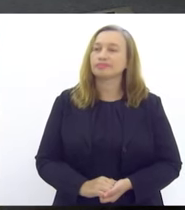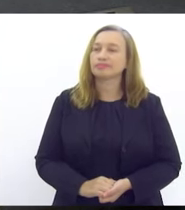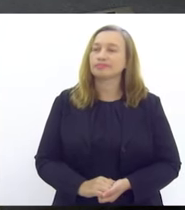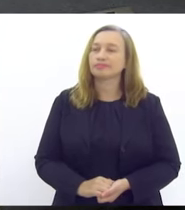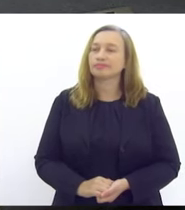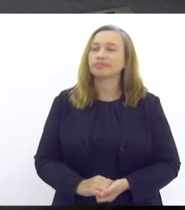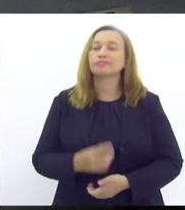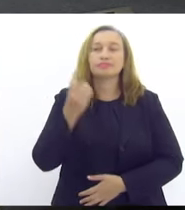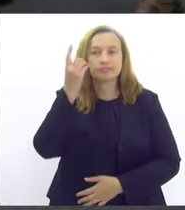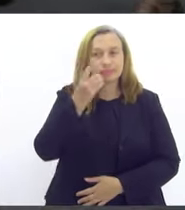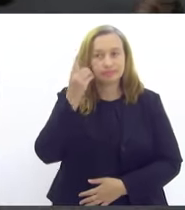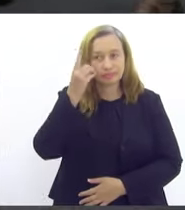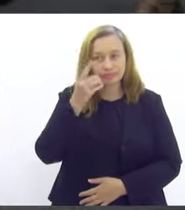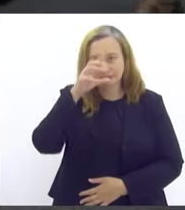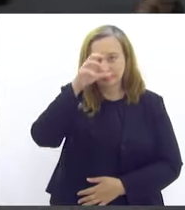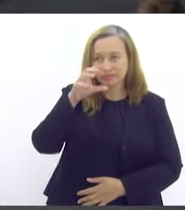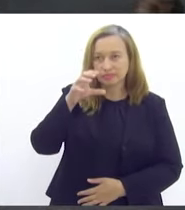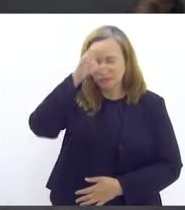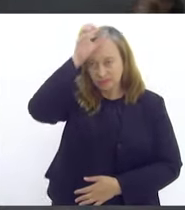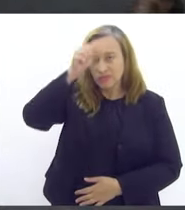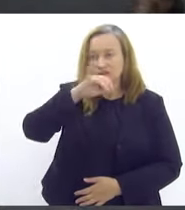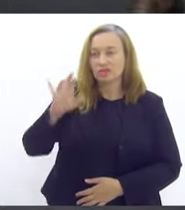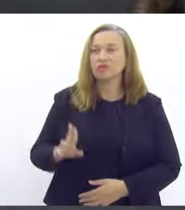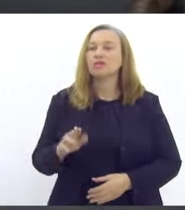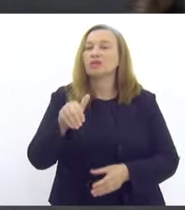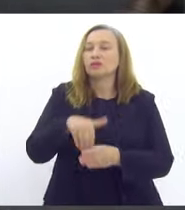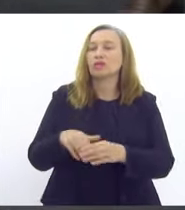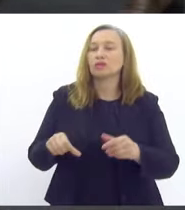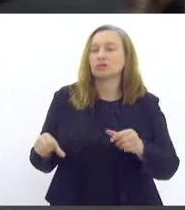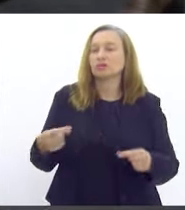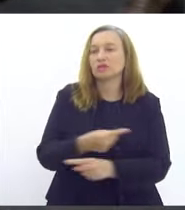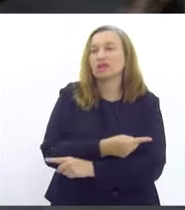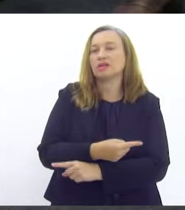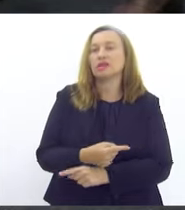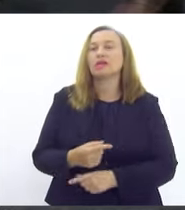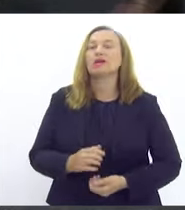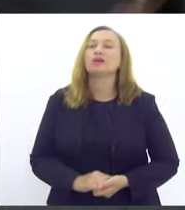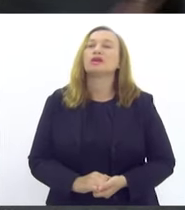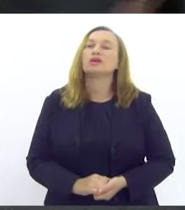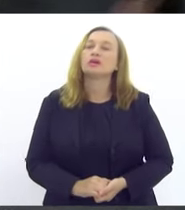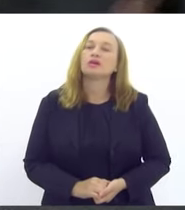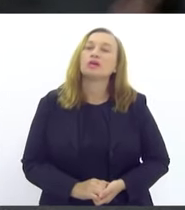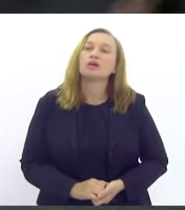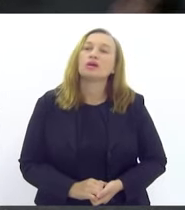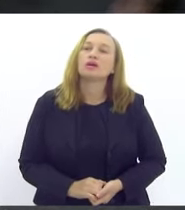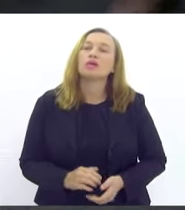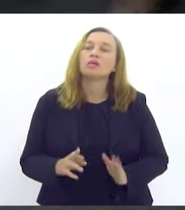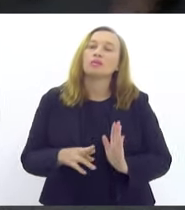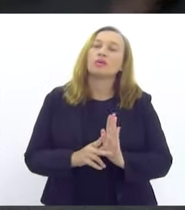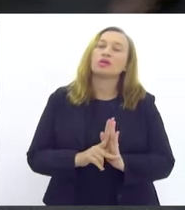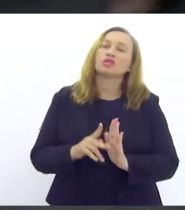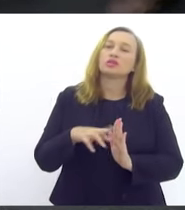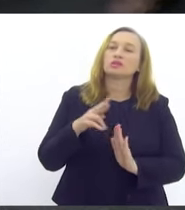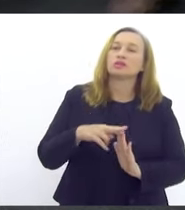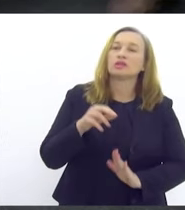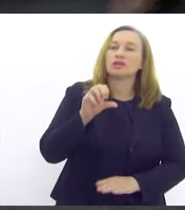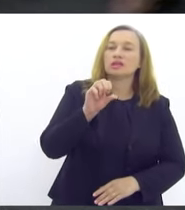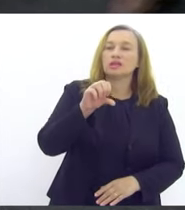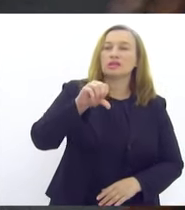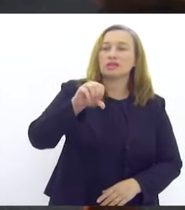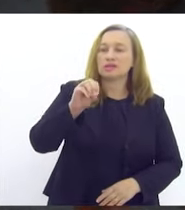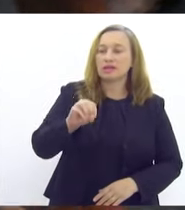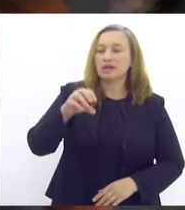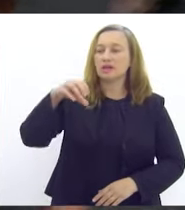Deputado Tia Ju, quero registrar aqui os votos contrários da bancada do PSOL ao projeto de resolução